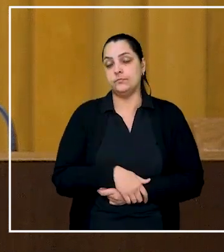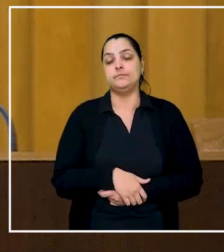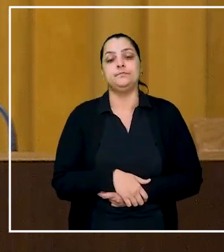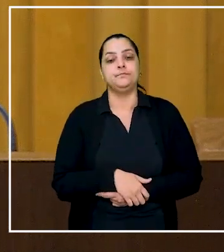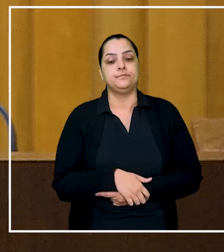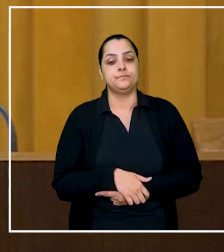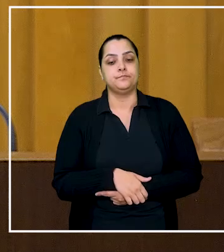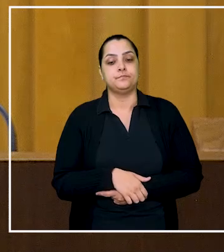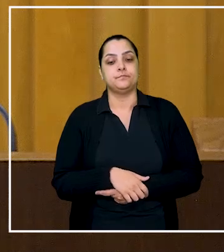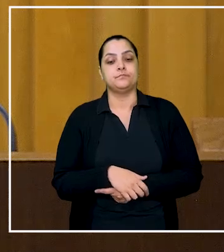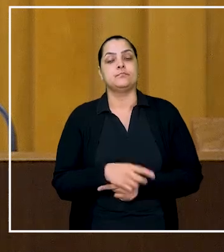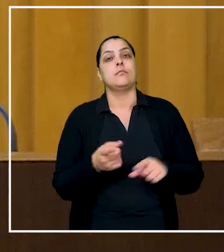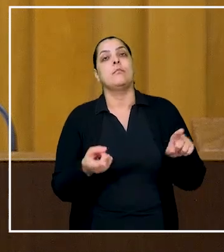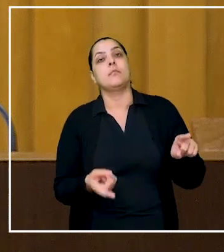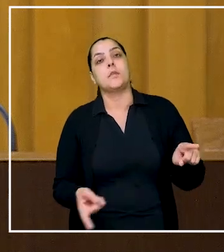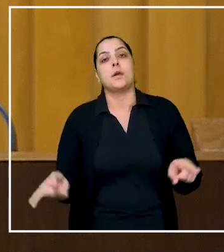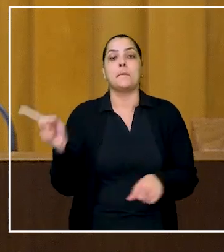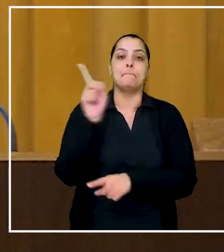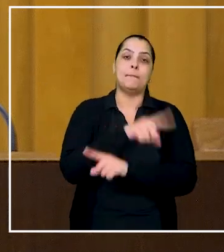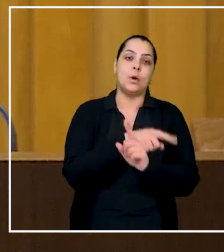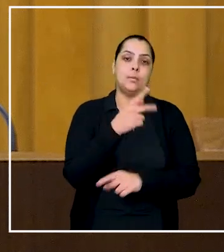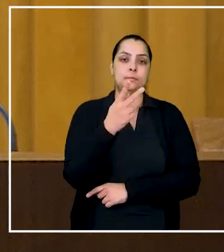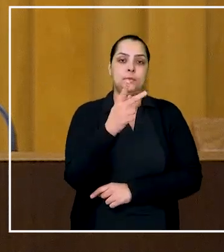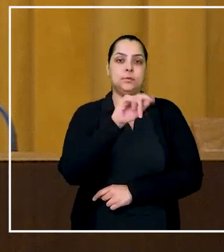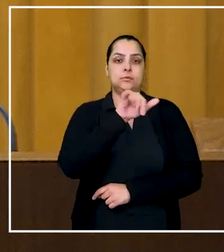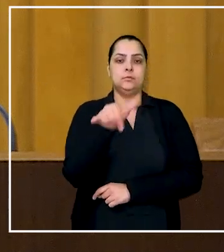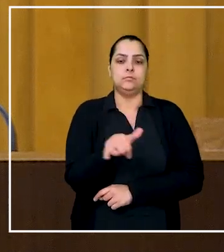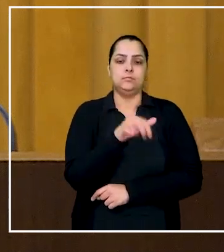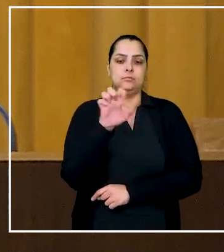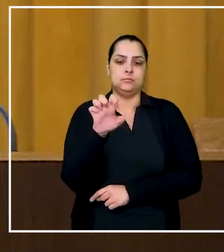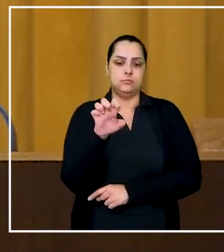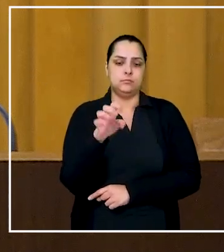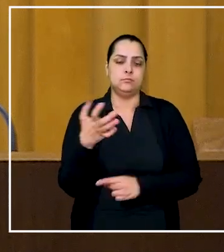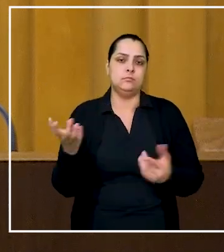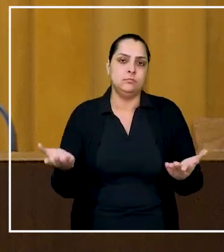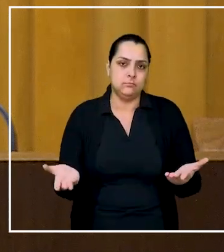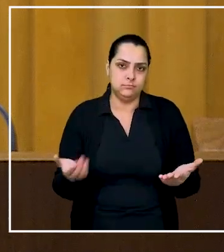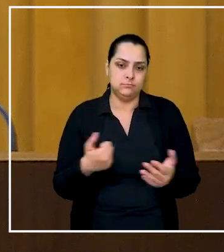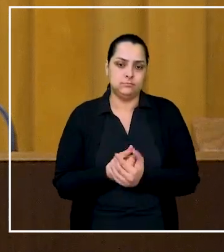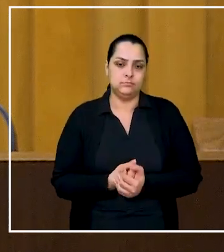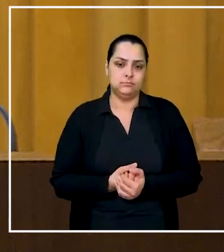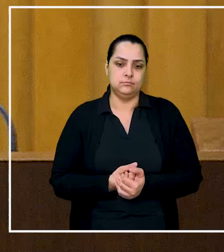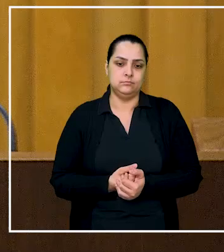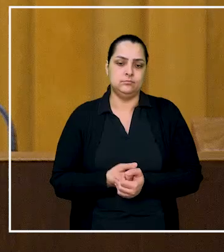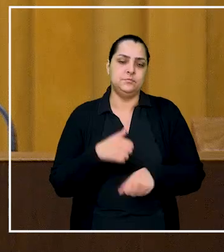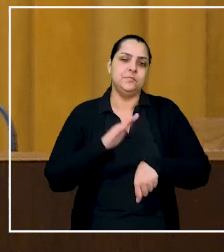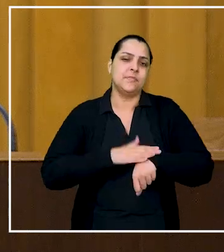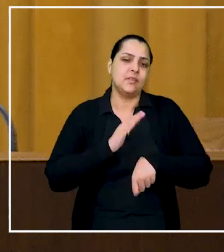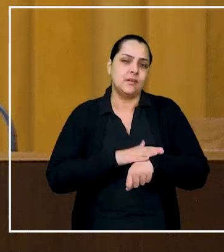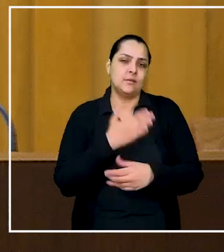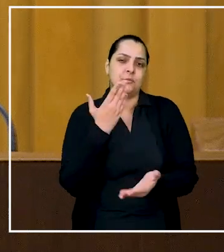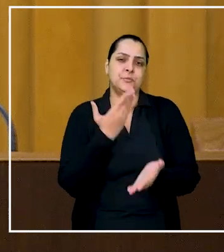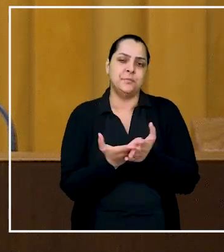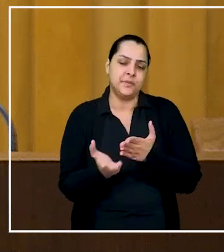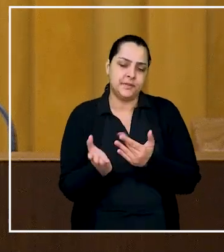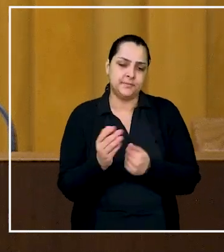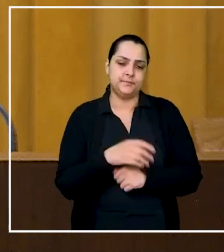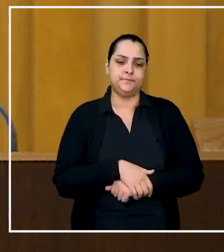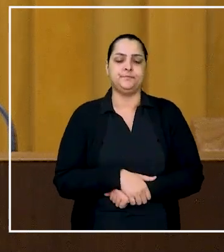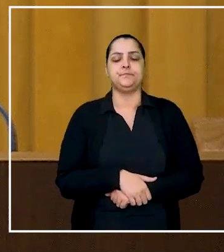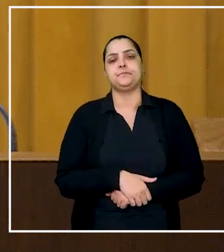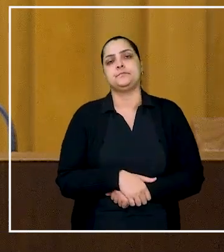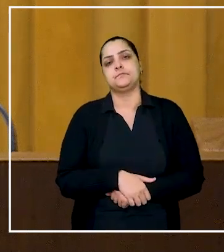Trabalho, fazia-se a reconversão ao PJE, ou seja, um consumo de